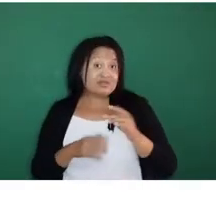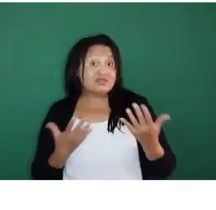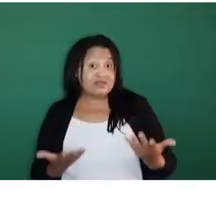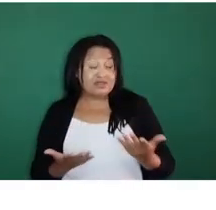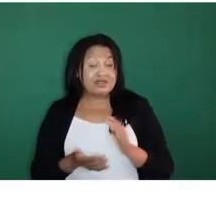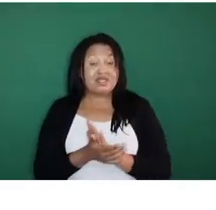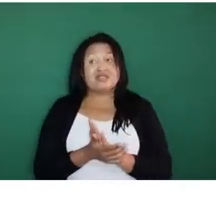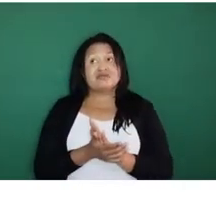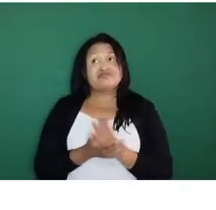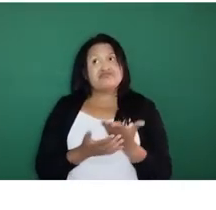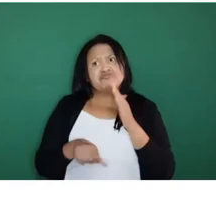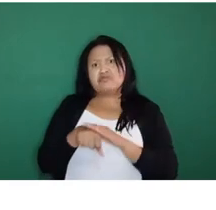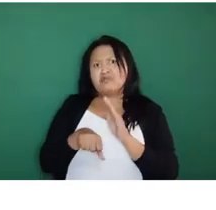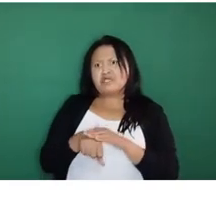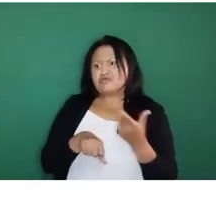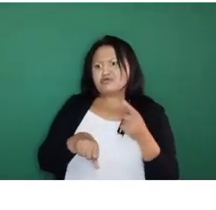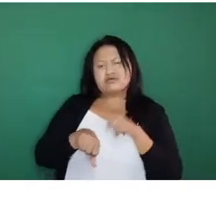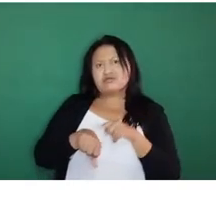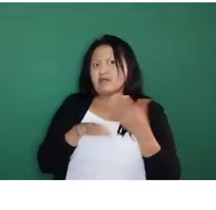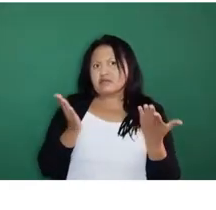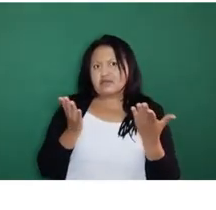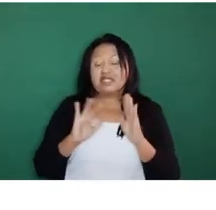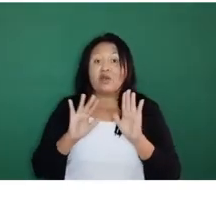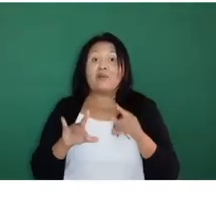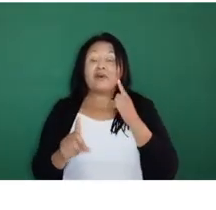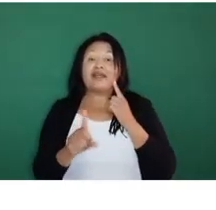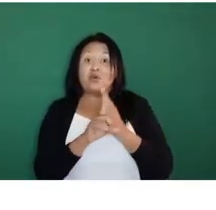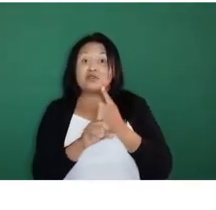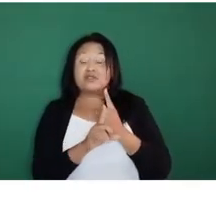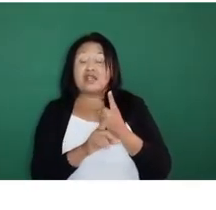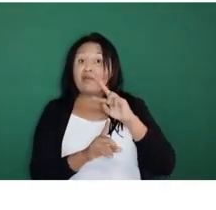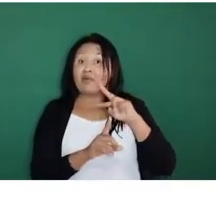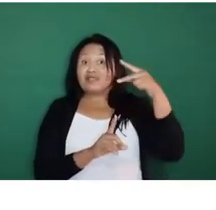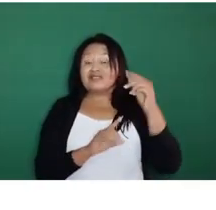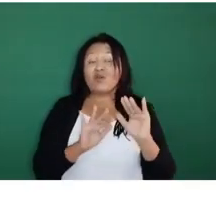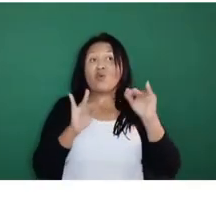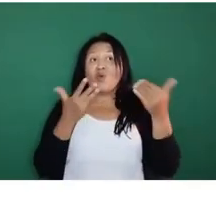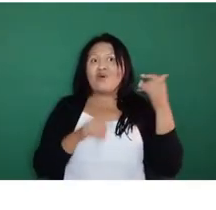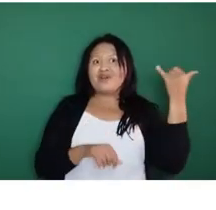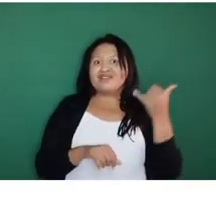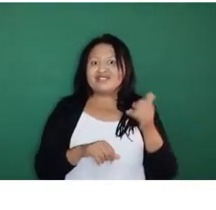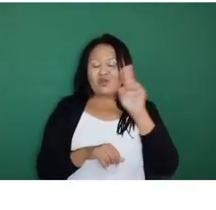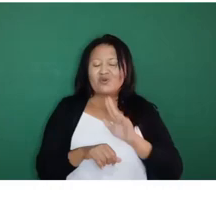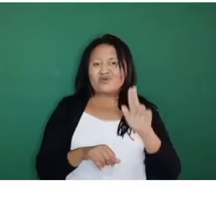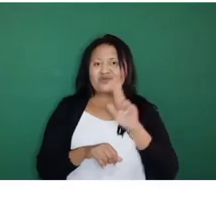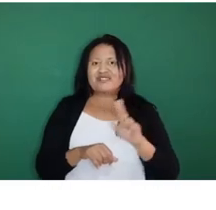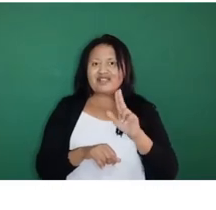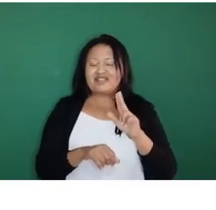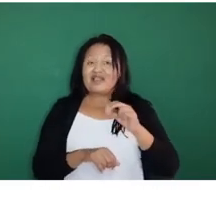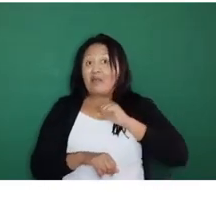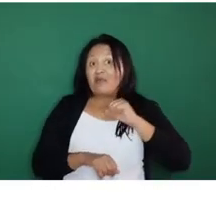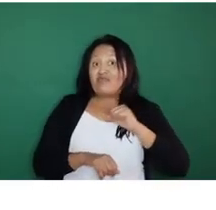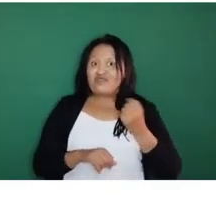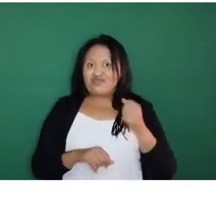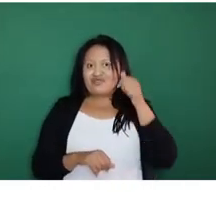em um determinado intervalo de tempo então para a gente achar a potência a gente tem que saber qual foi a energia consumida por essa velocista